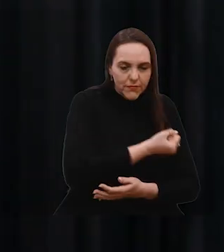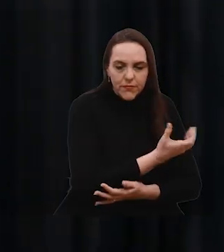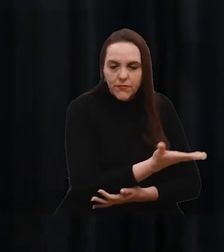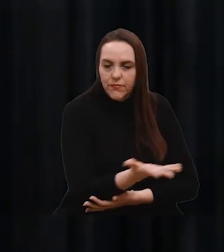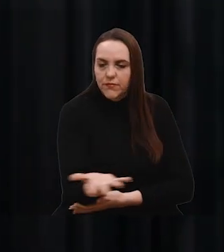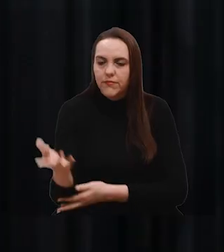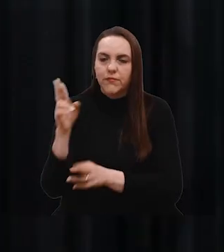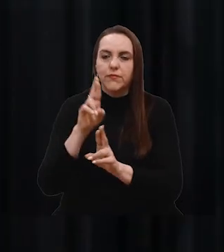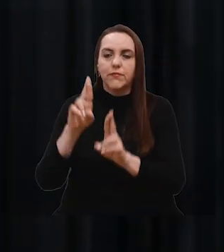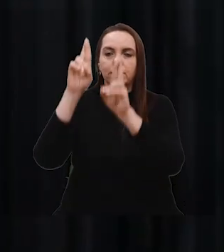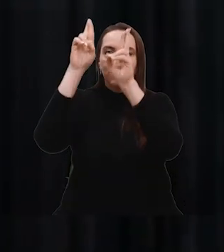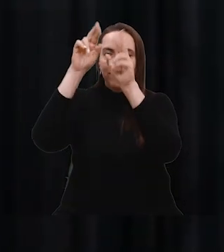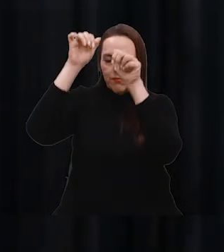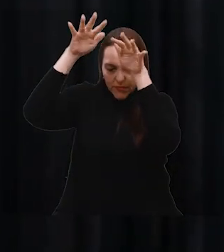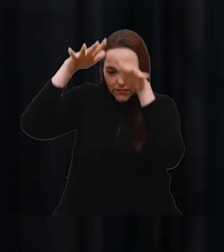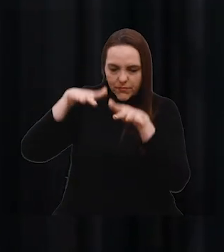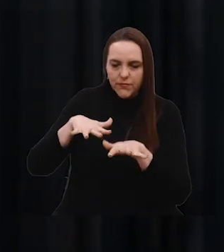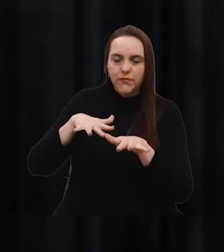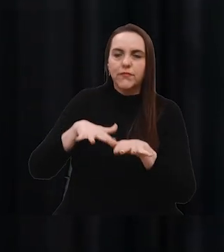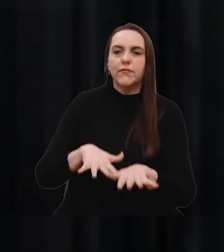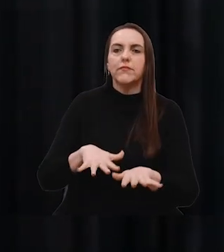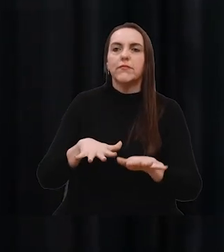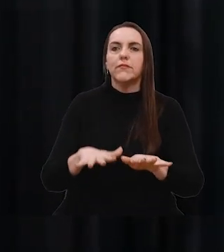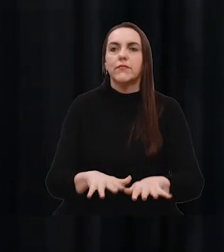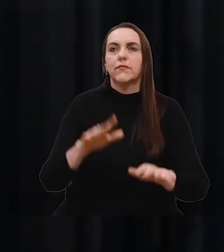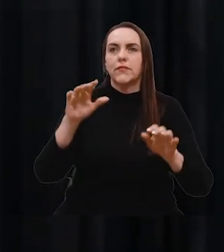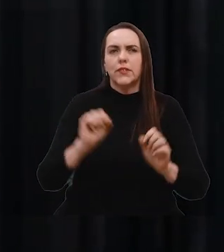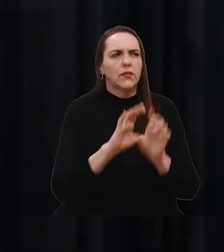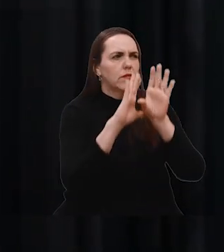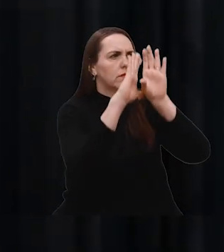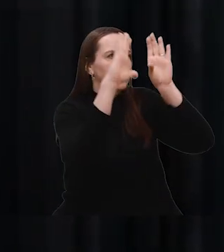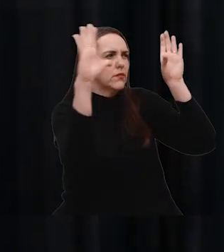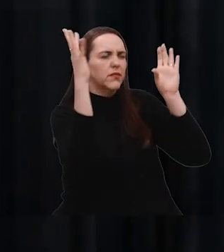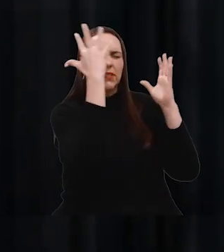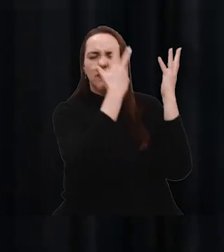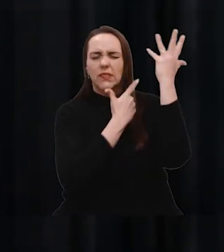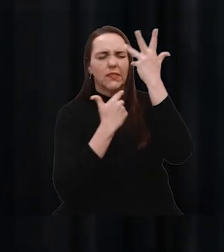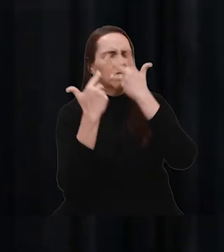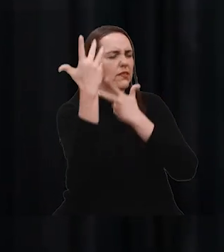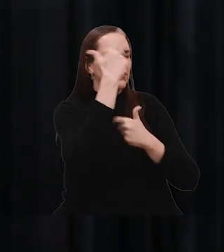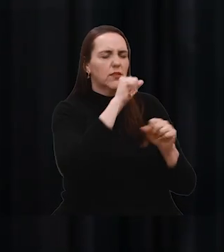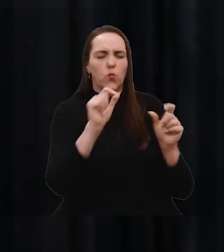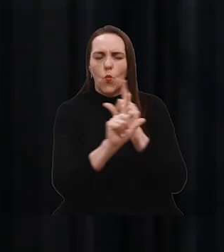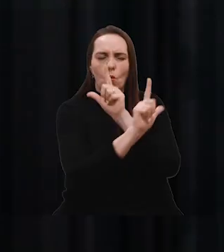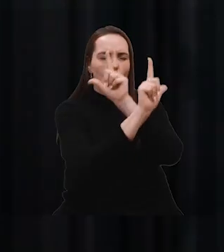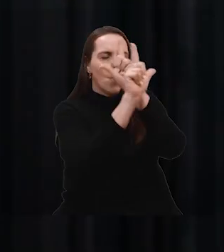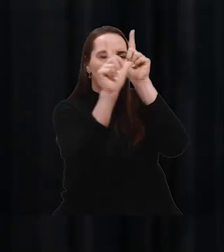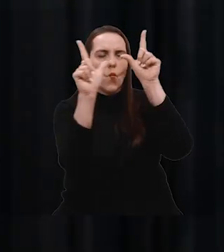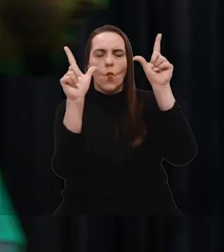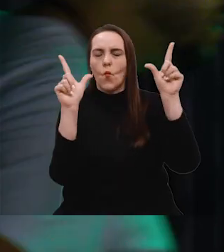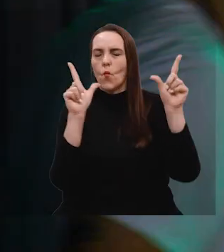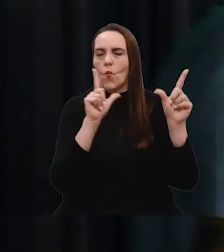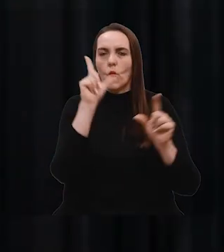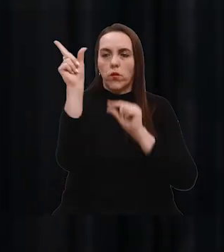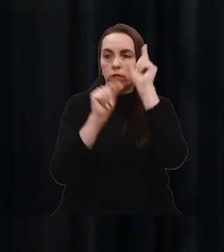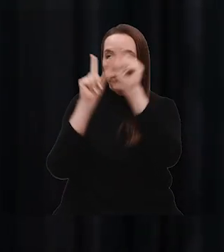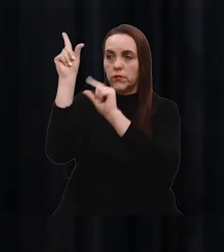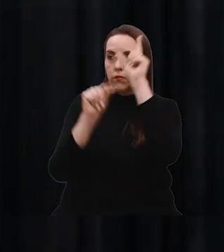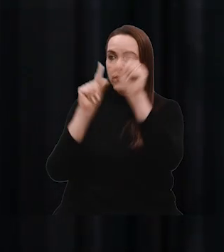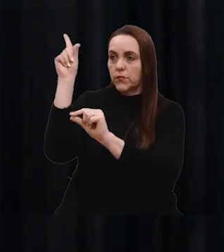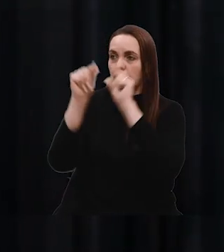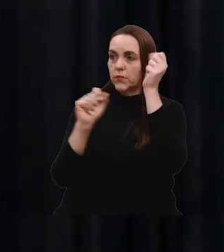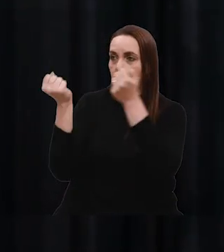raio vívido de amor e de esperança, a terra desce. Sem teu formoso